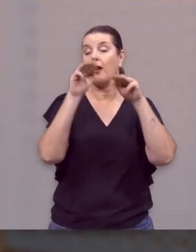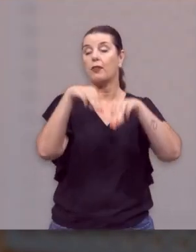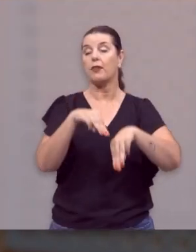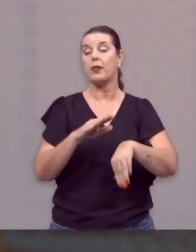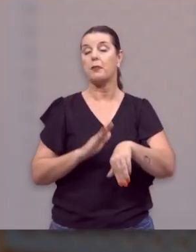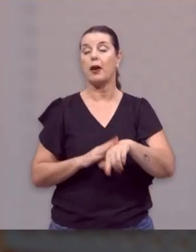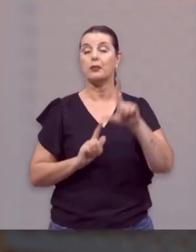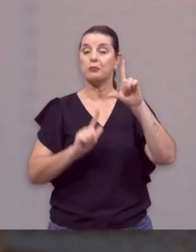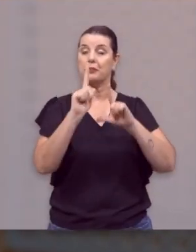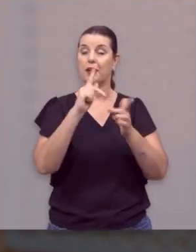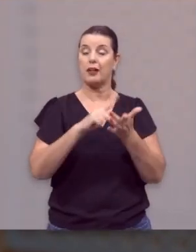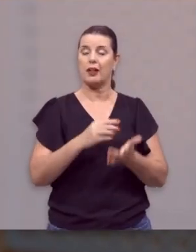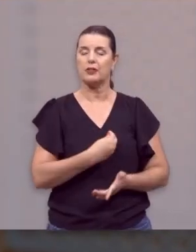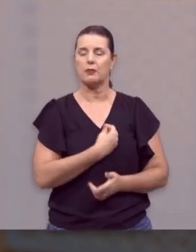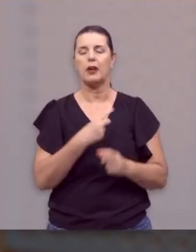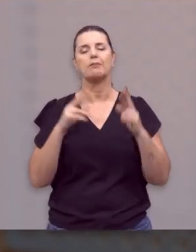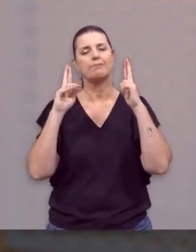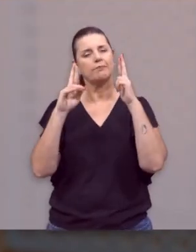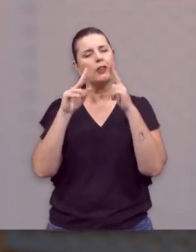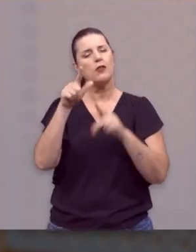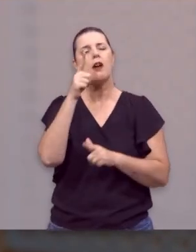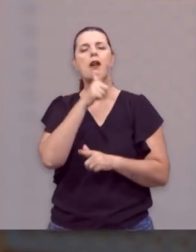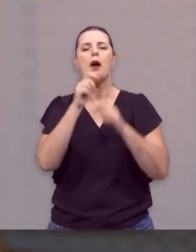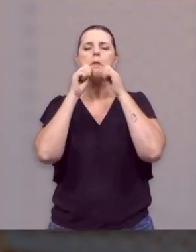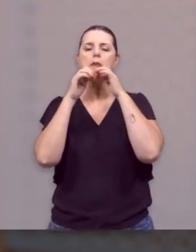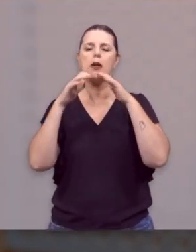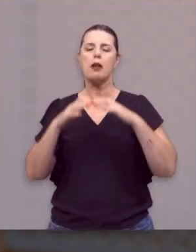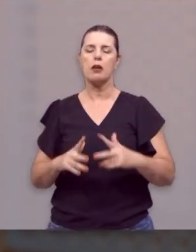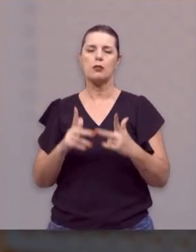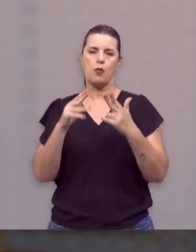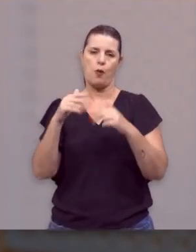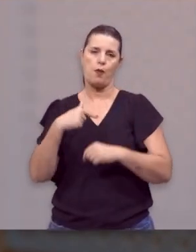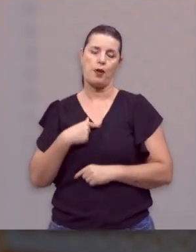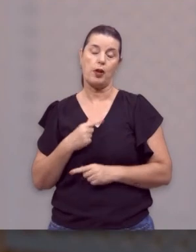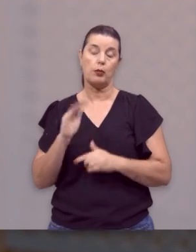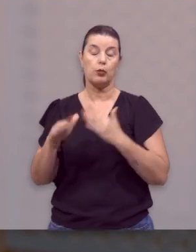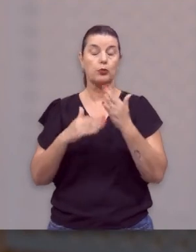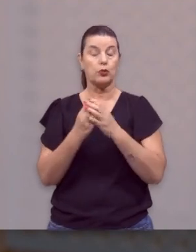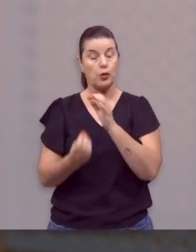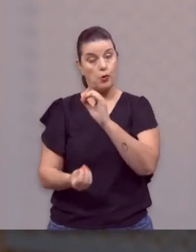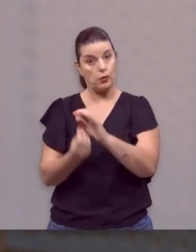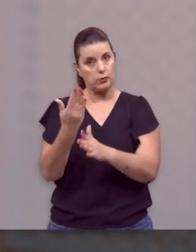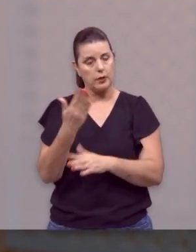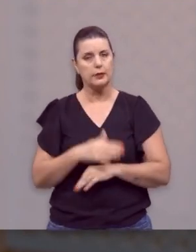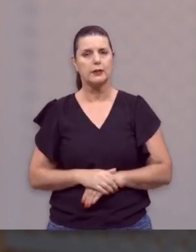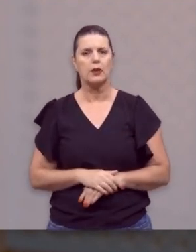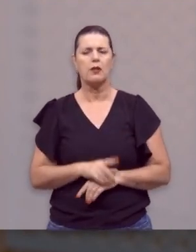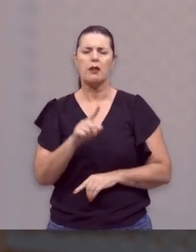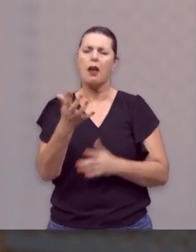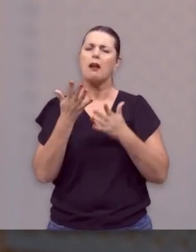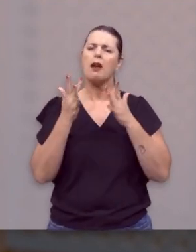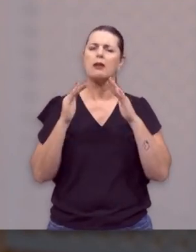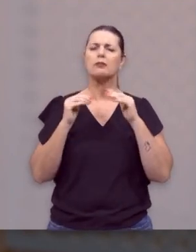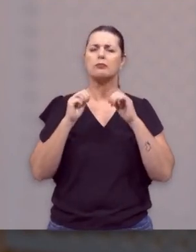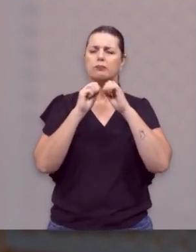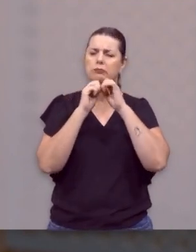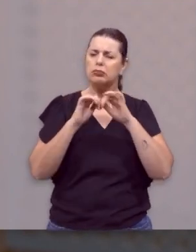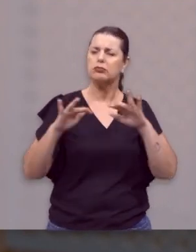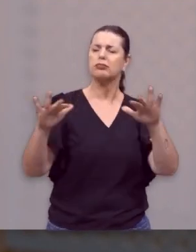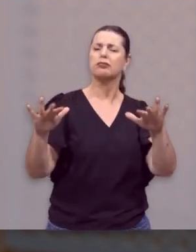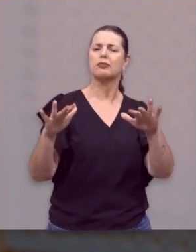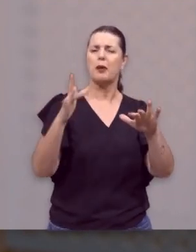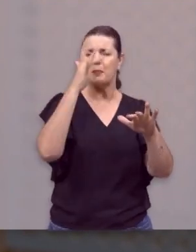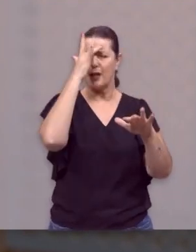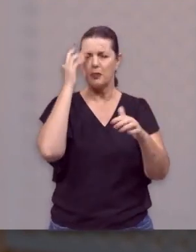Chegamos ao final do nosso programa, espero que você tenha sido tão abençoado quanto eu por tudo que já aconteceu aqui. Se você quer compartilhar